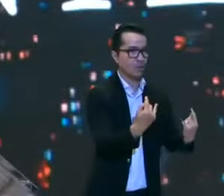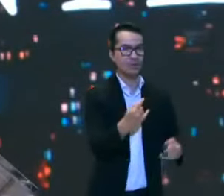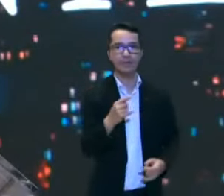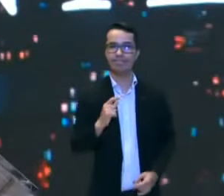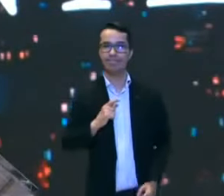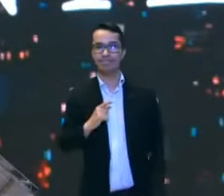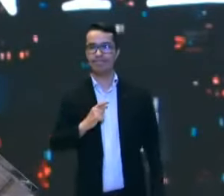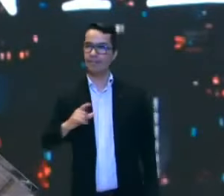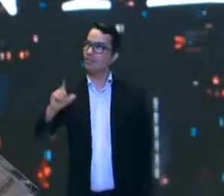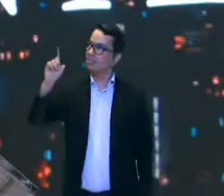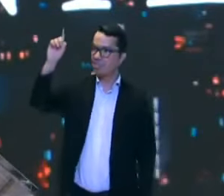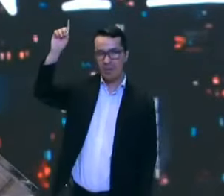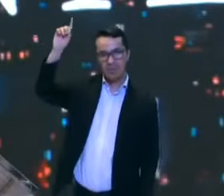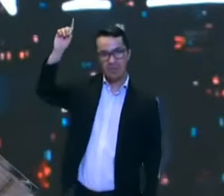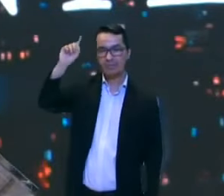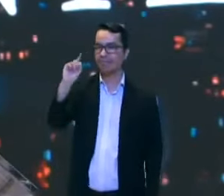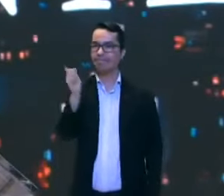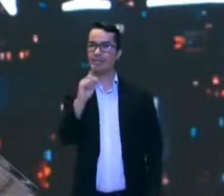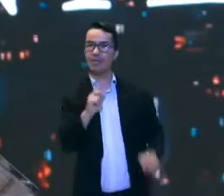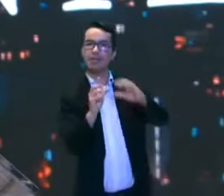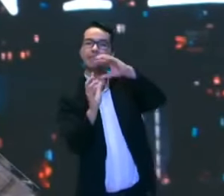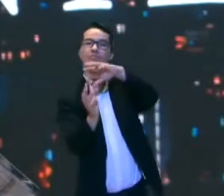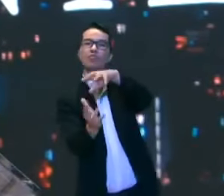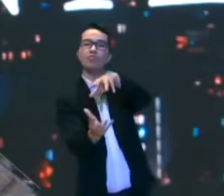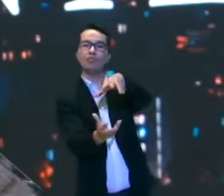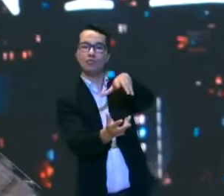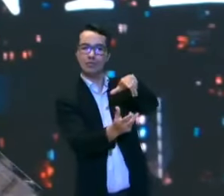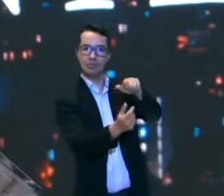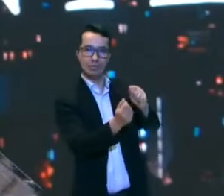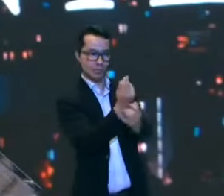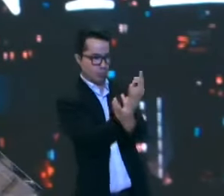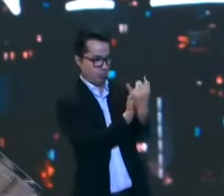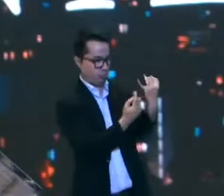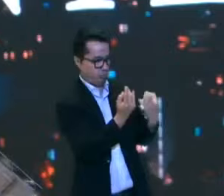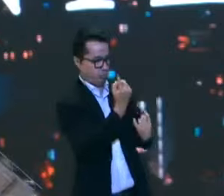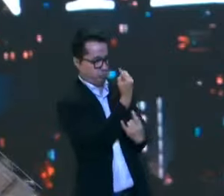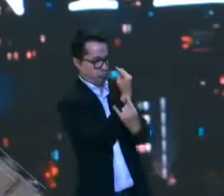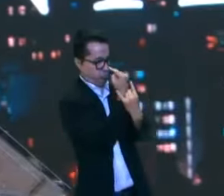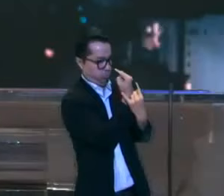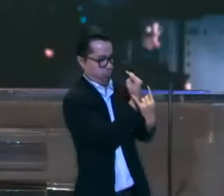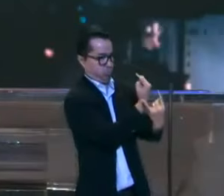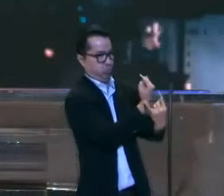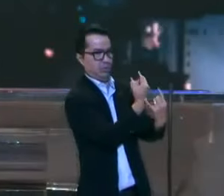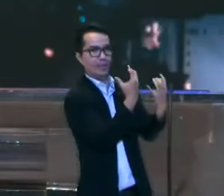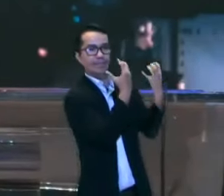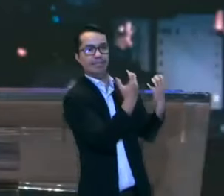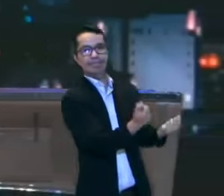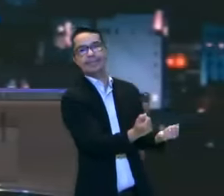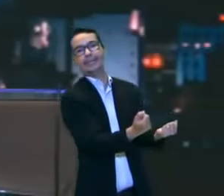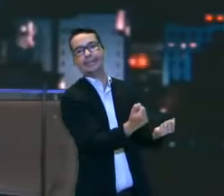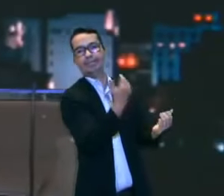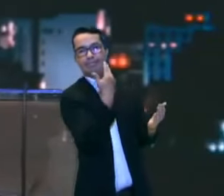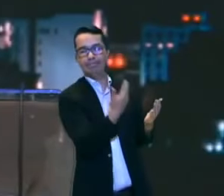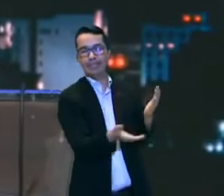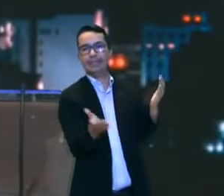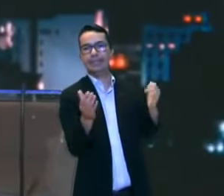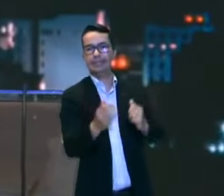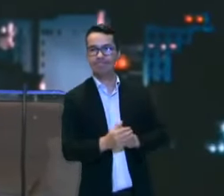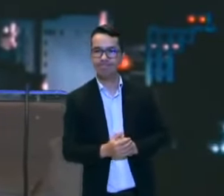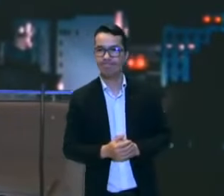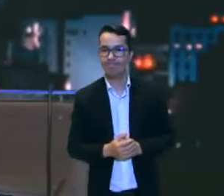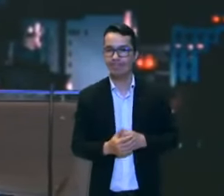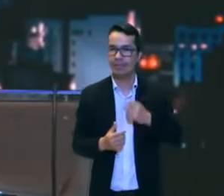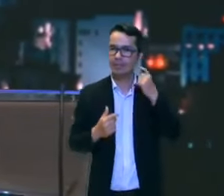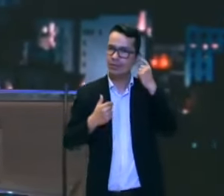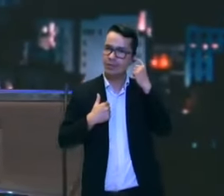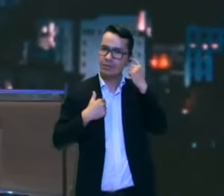Muito interessante na Bíblia a gente vendo as pessoas caindo nesse tipo de armadilha. Um exemplo para mim de cobiça, desejo